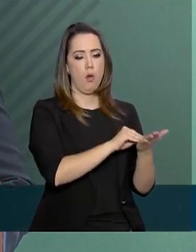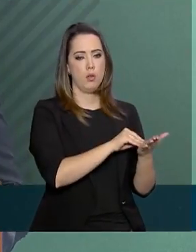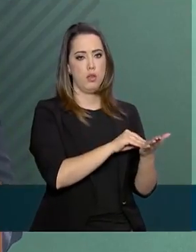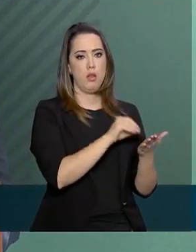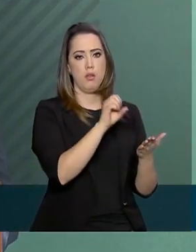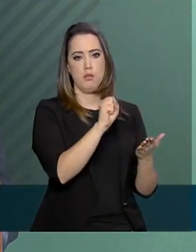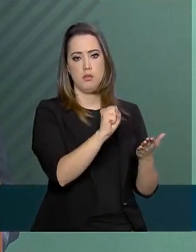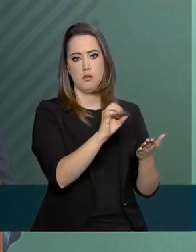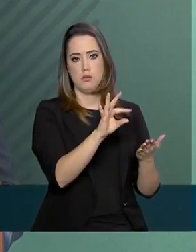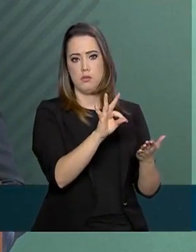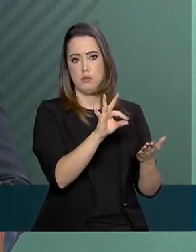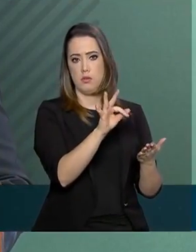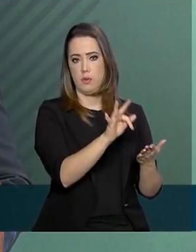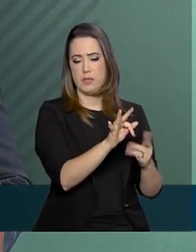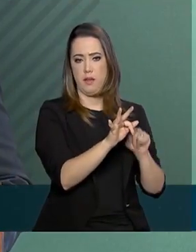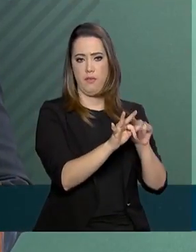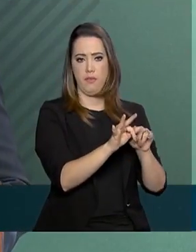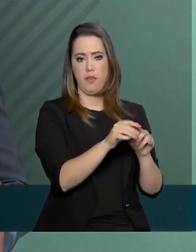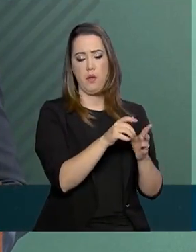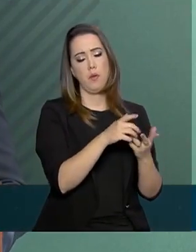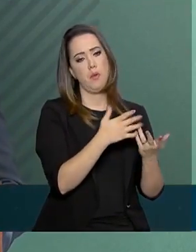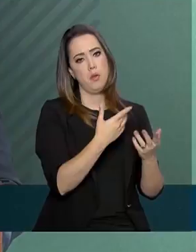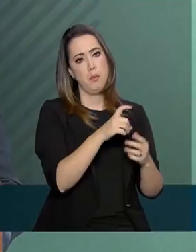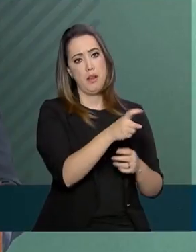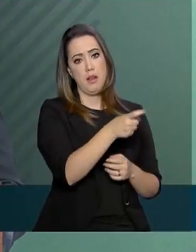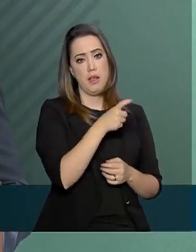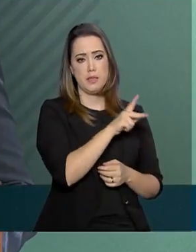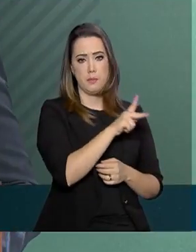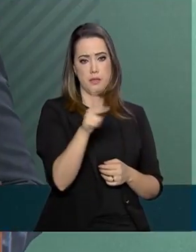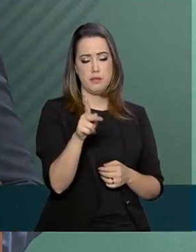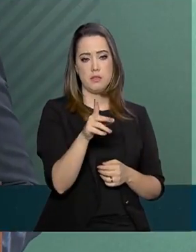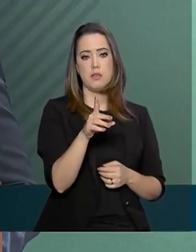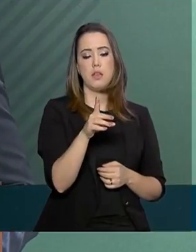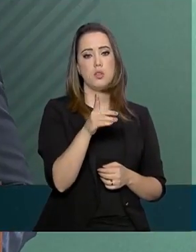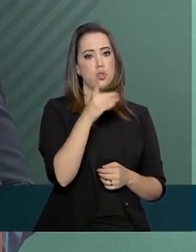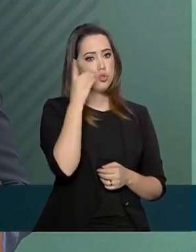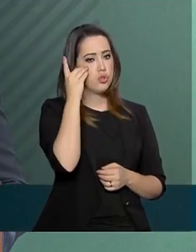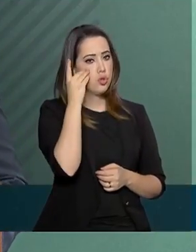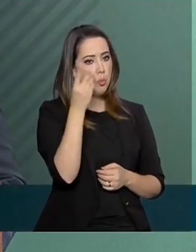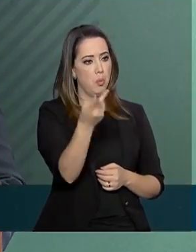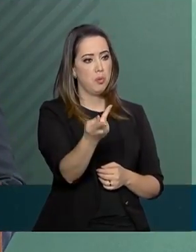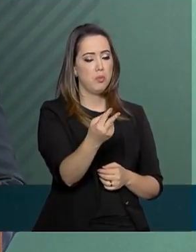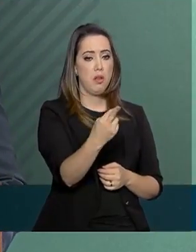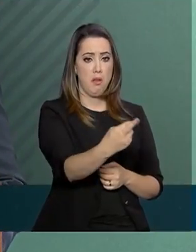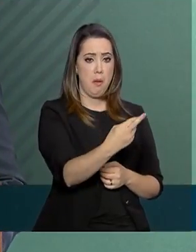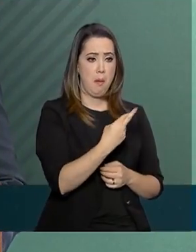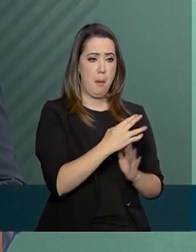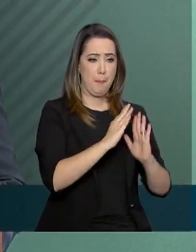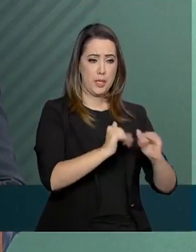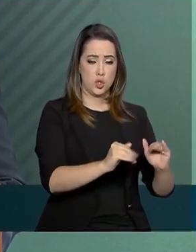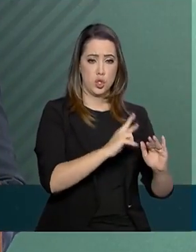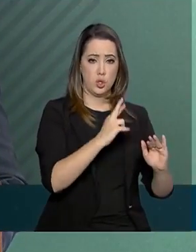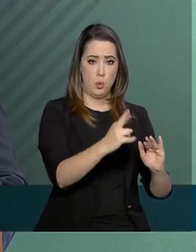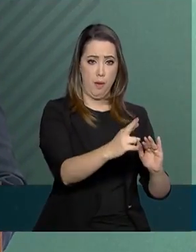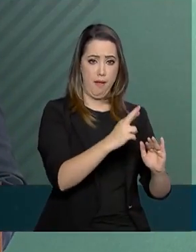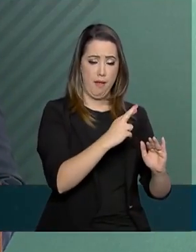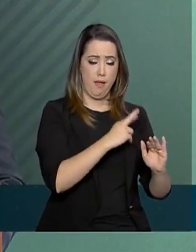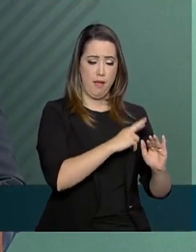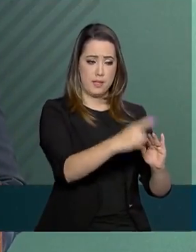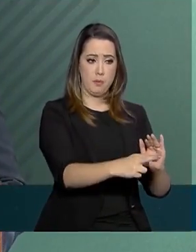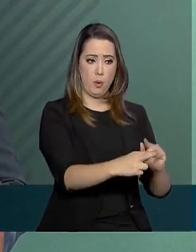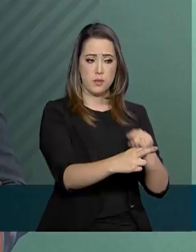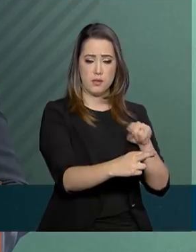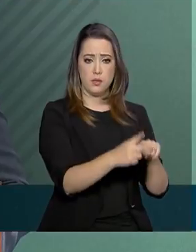supostamente dirigida pela ex presidente dilma por meio do stf é o nosso presidente quando e se